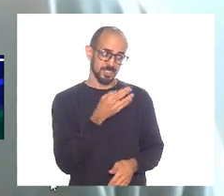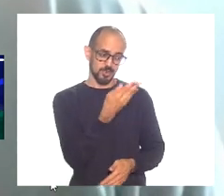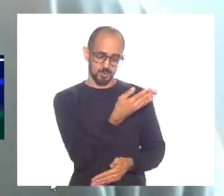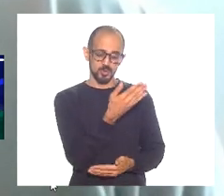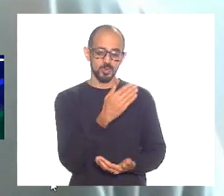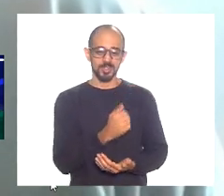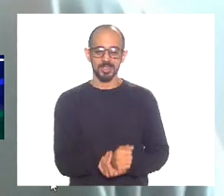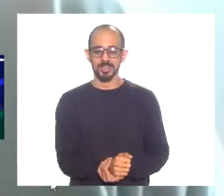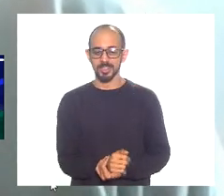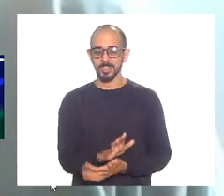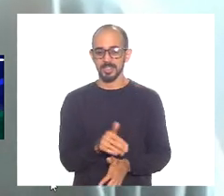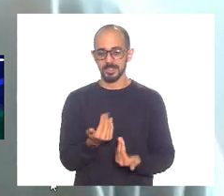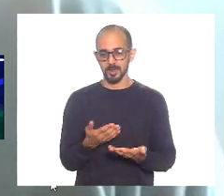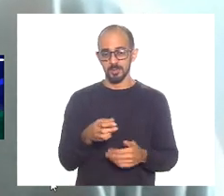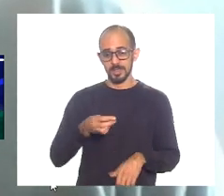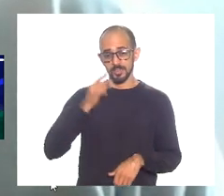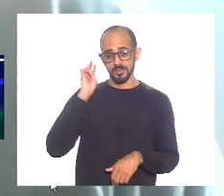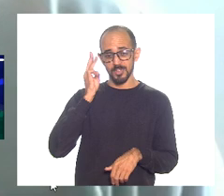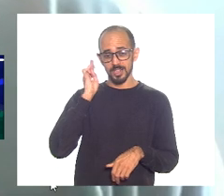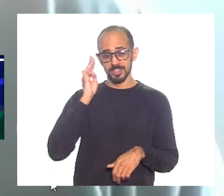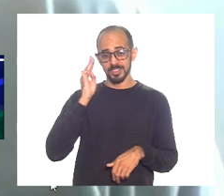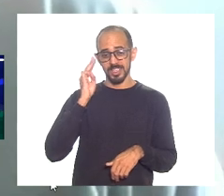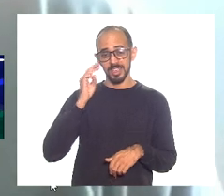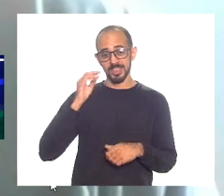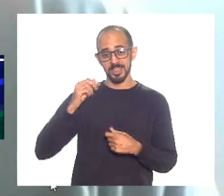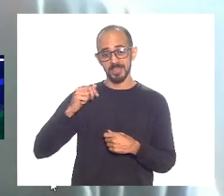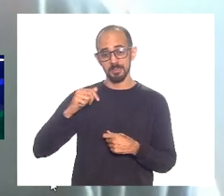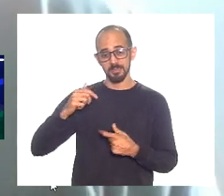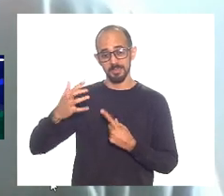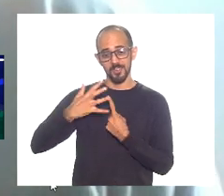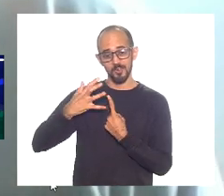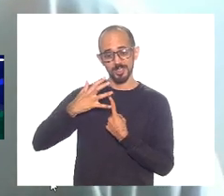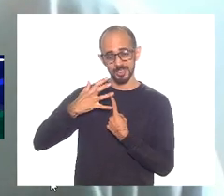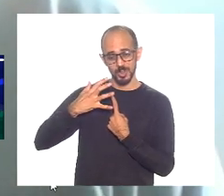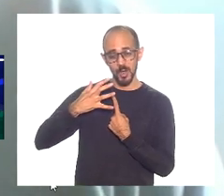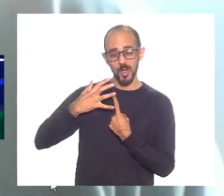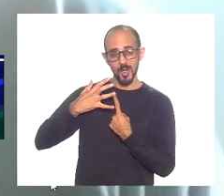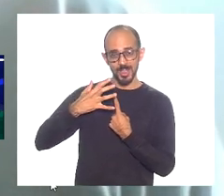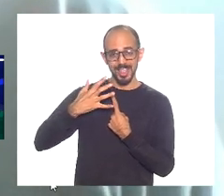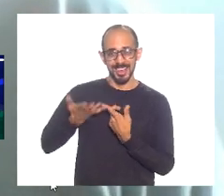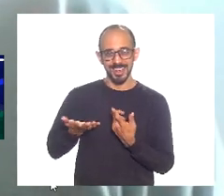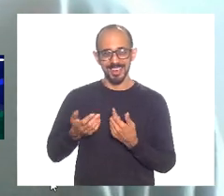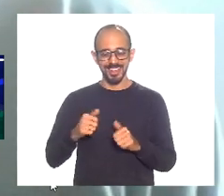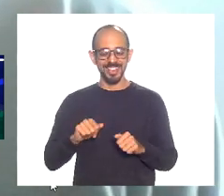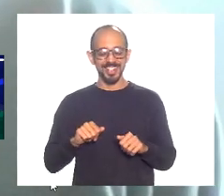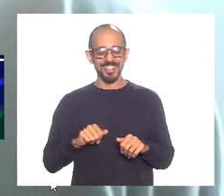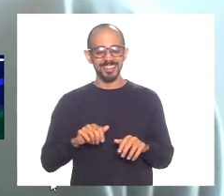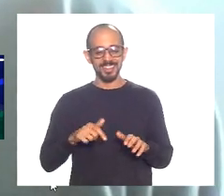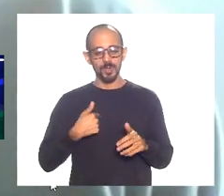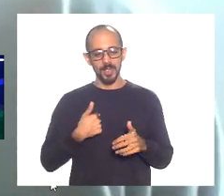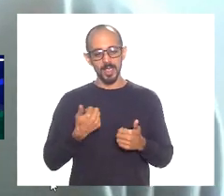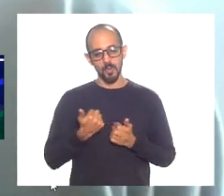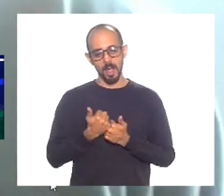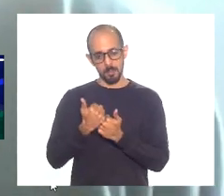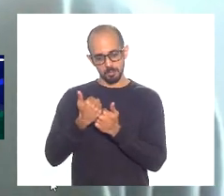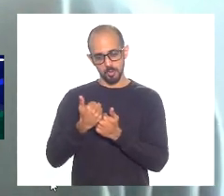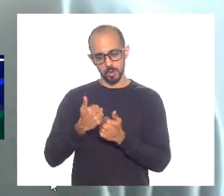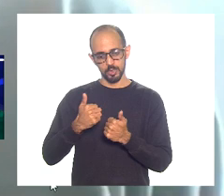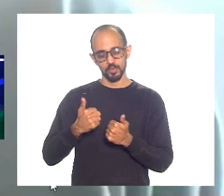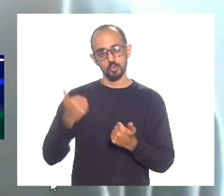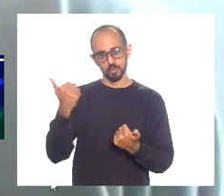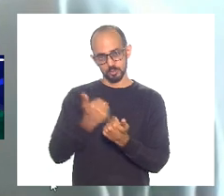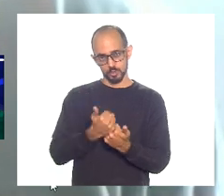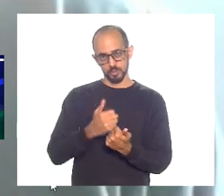Mas o Valdec é que me convenceu, combinado com o Márcio Pacheco. Então, eu apoio o substitutivo da